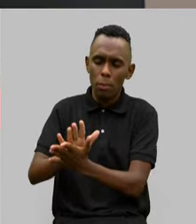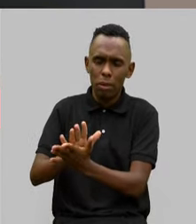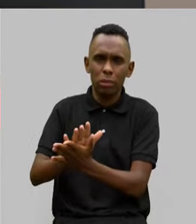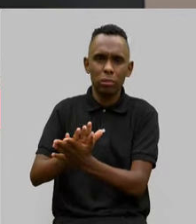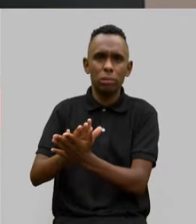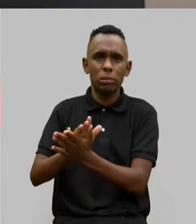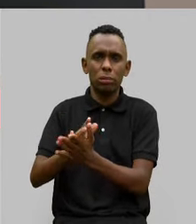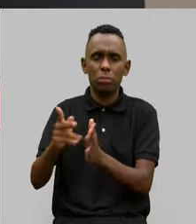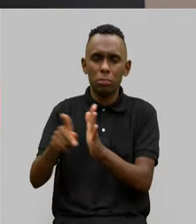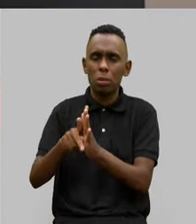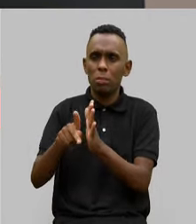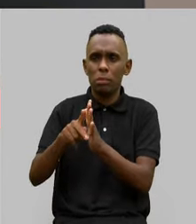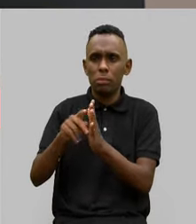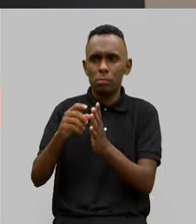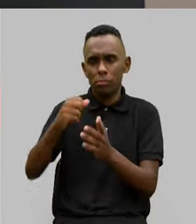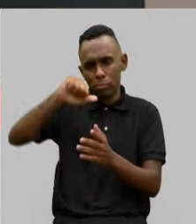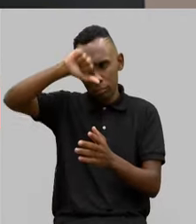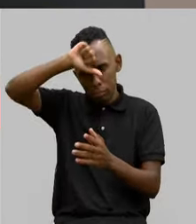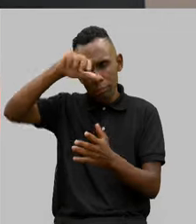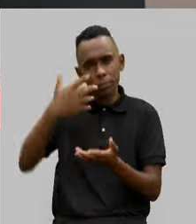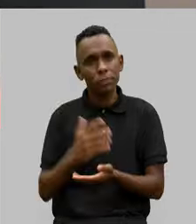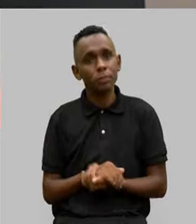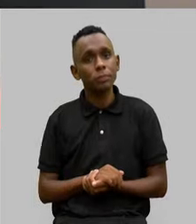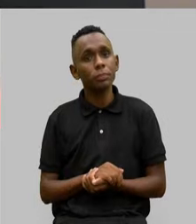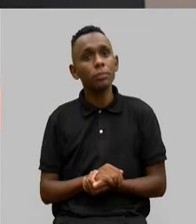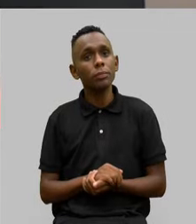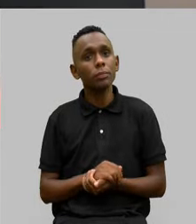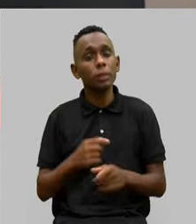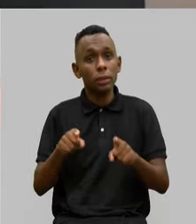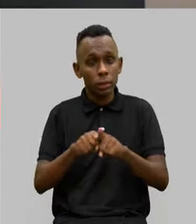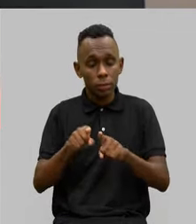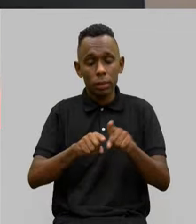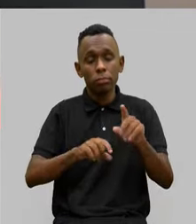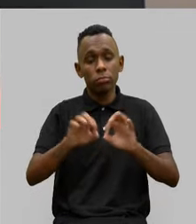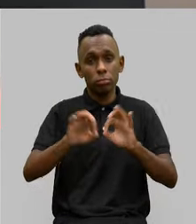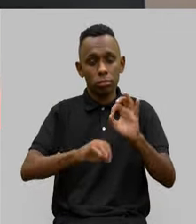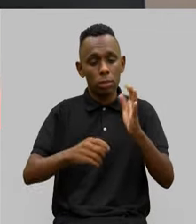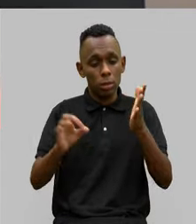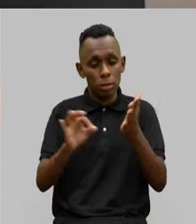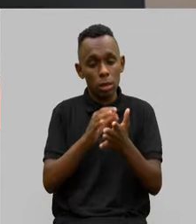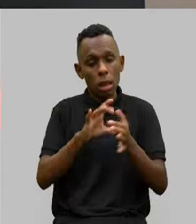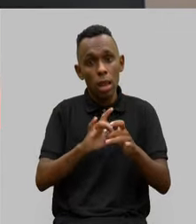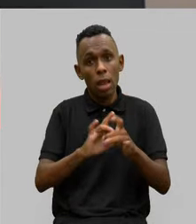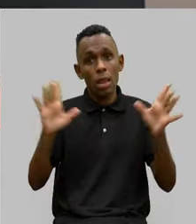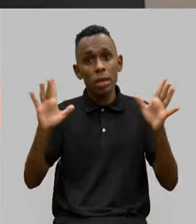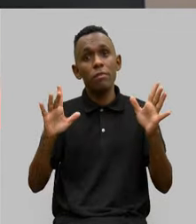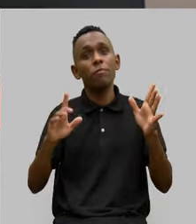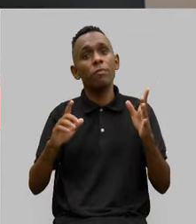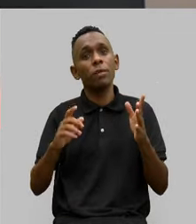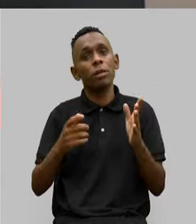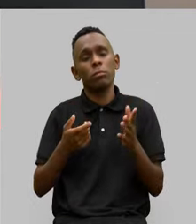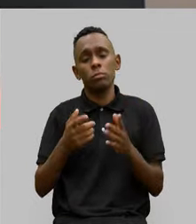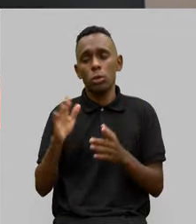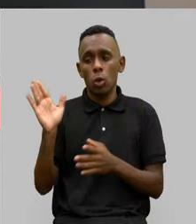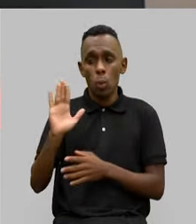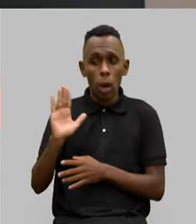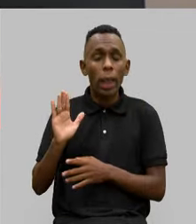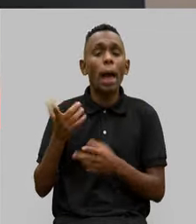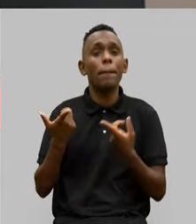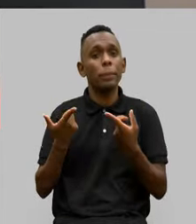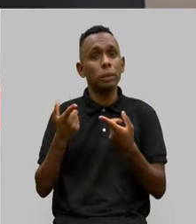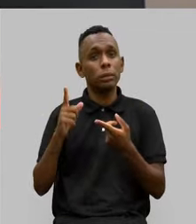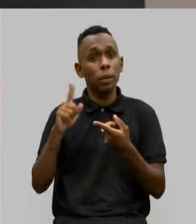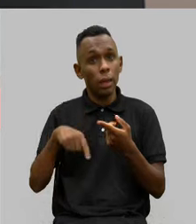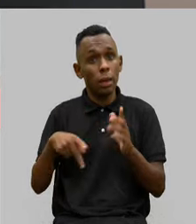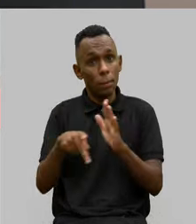a hipocrisia e o Dogma regulamentar a cannabis então Eh e o camoo industrial também né cannabis